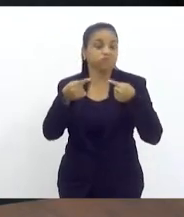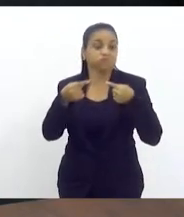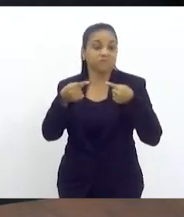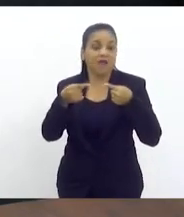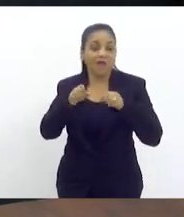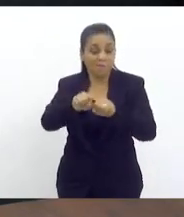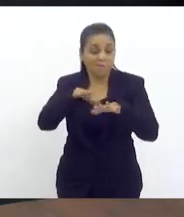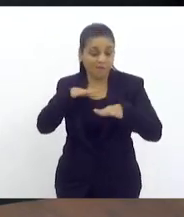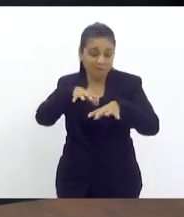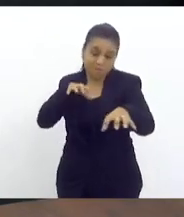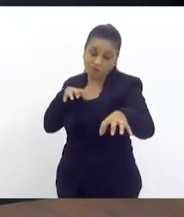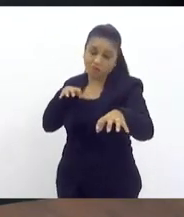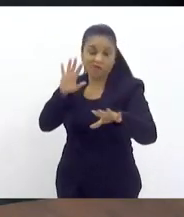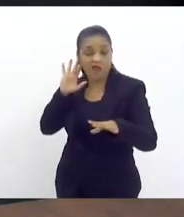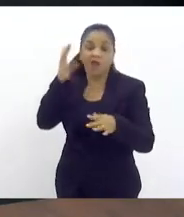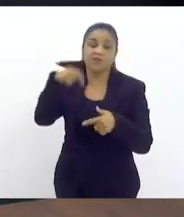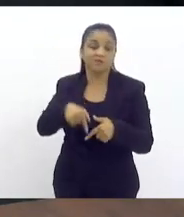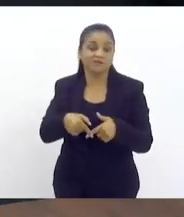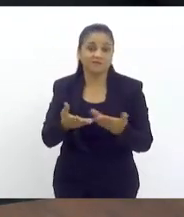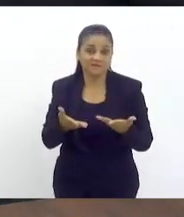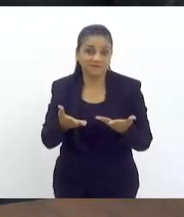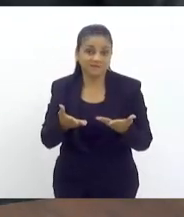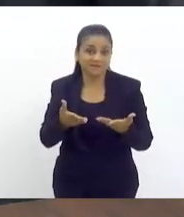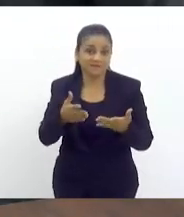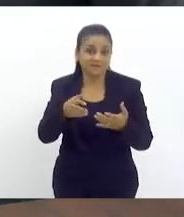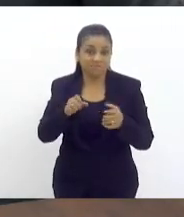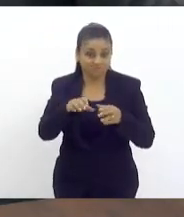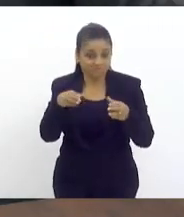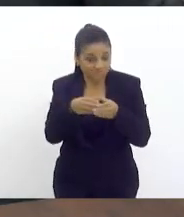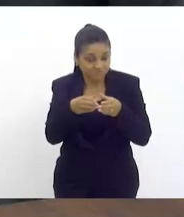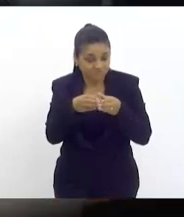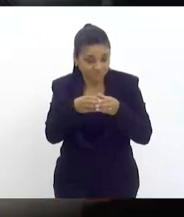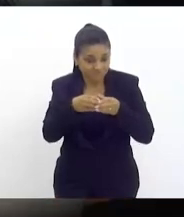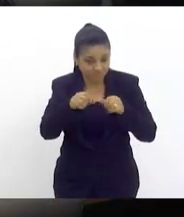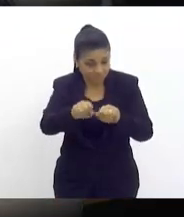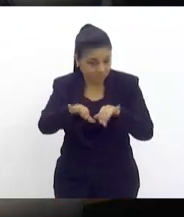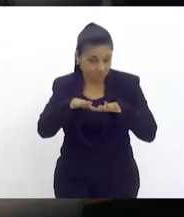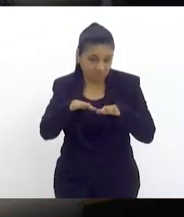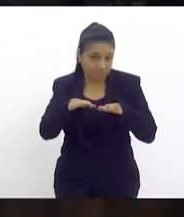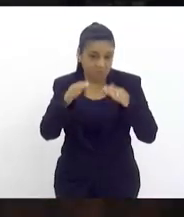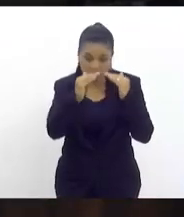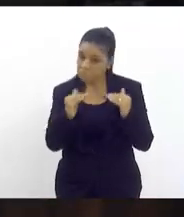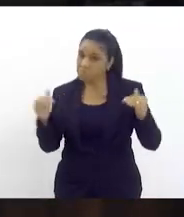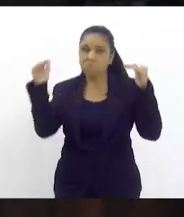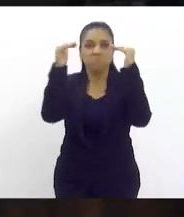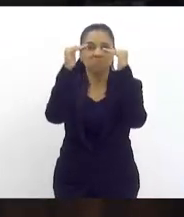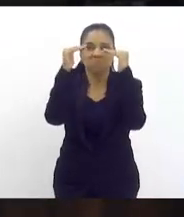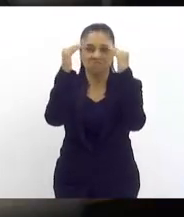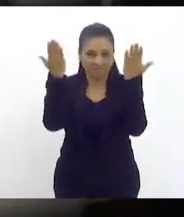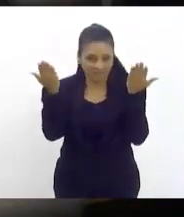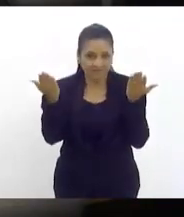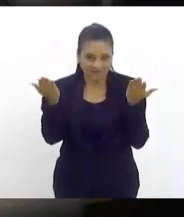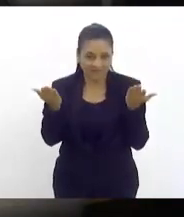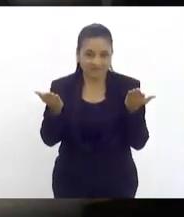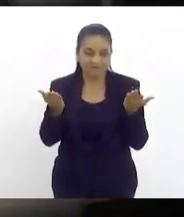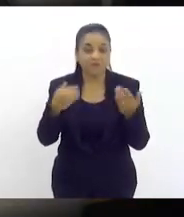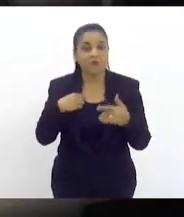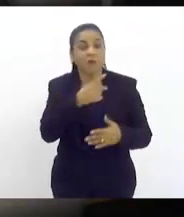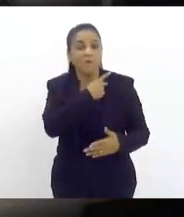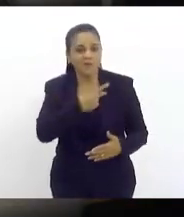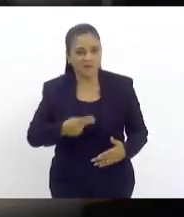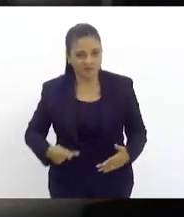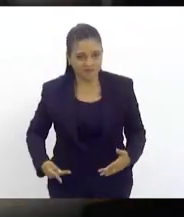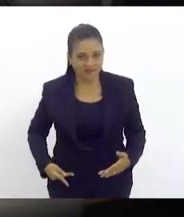ter que decidir. A comissão, o plenário é soberano. Perfeito. Deputada Renata, por favor.